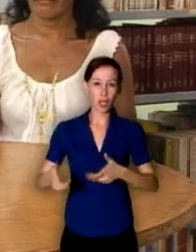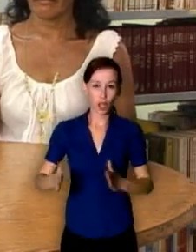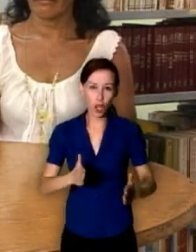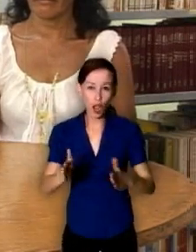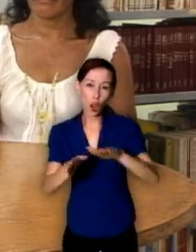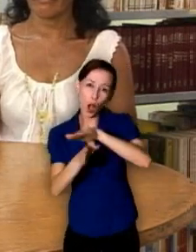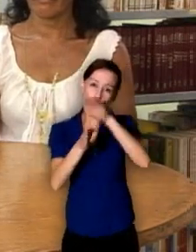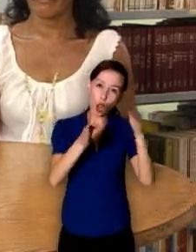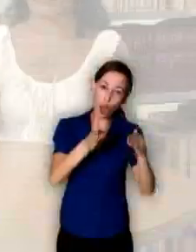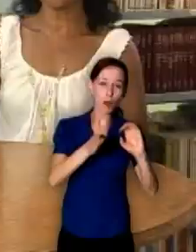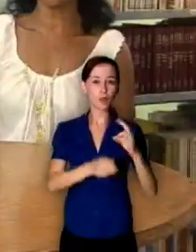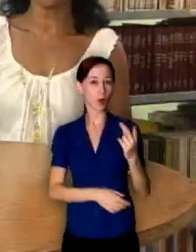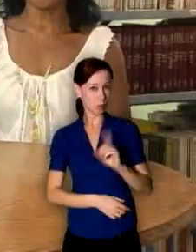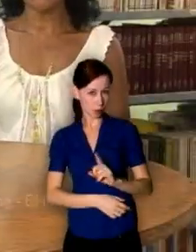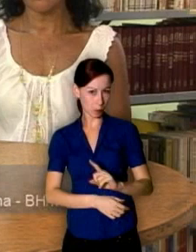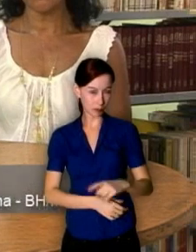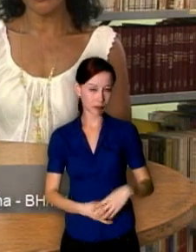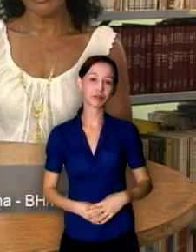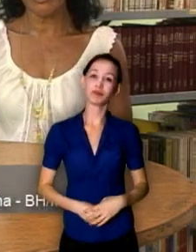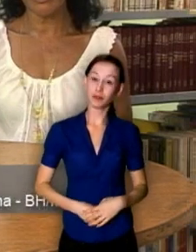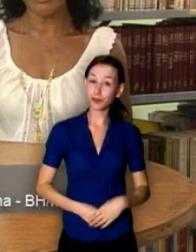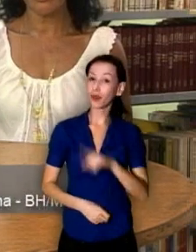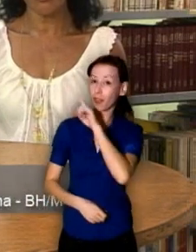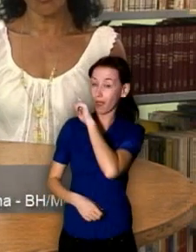os córregos. Eu sou uma das